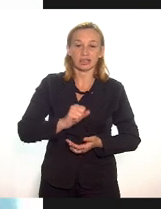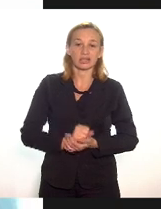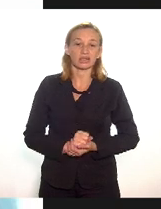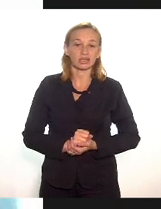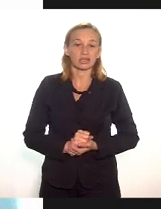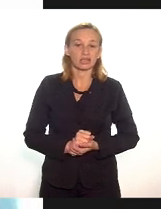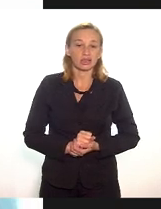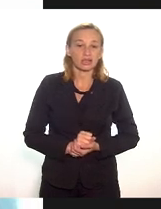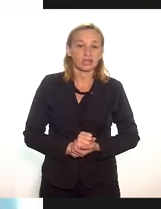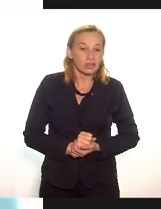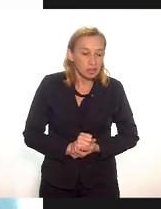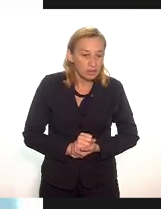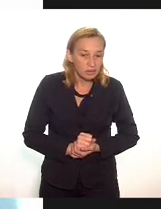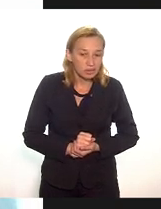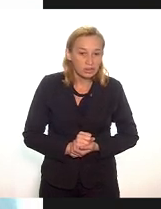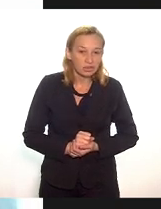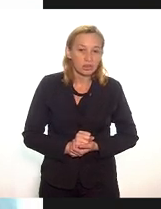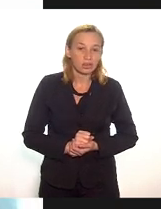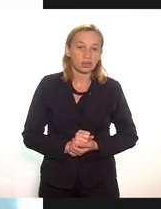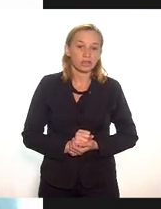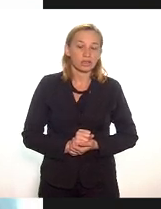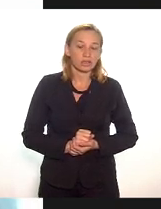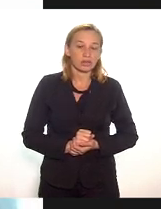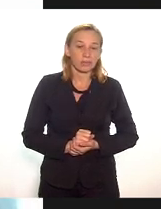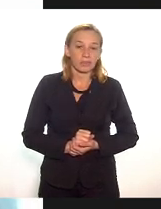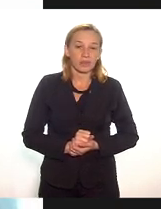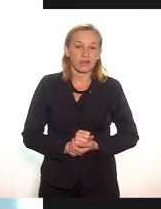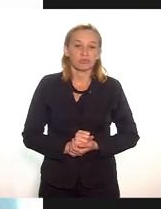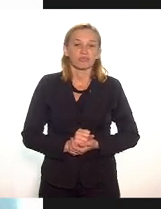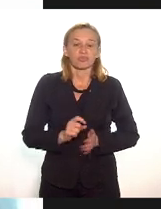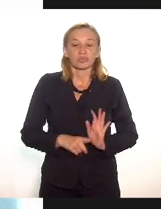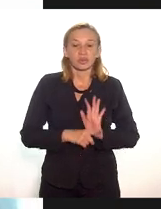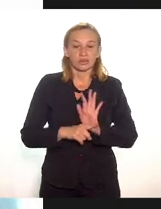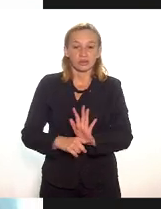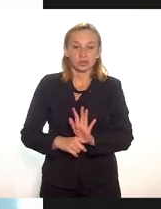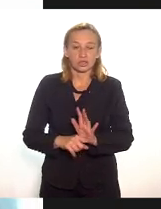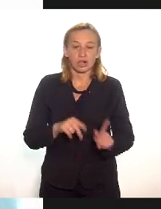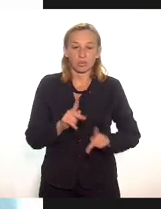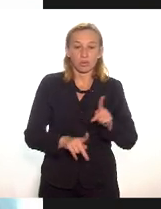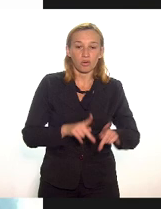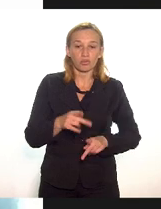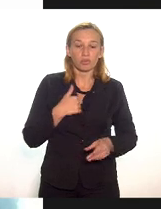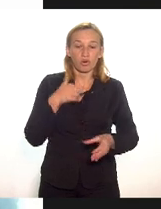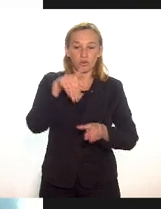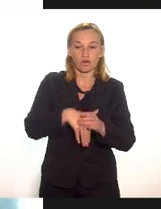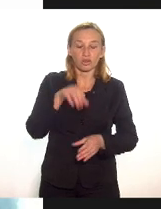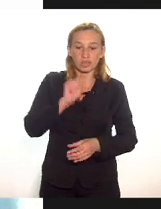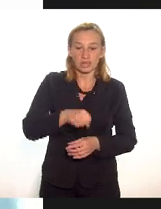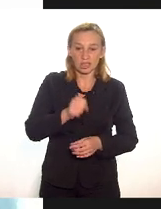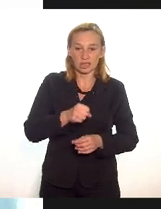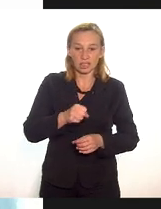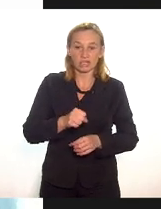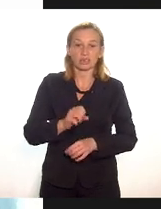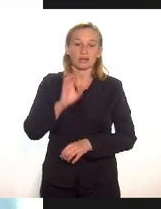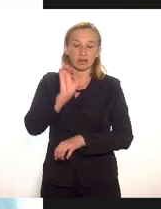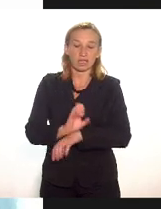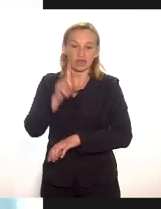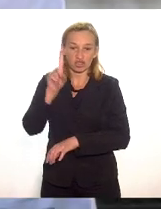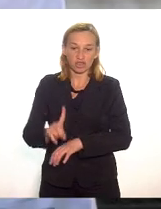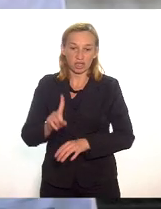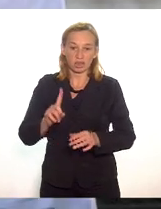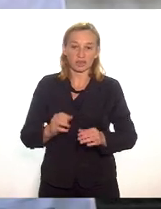SEDAI, da SEDAI que tanto lutam por essa estatal. Meu voto é sim pelo Estado do Rio de Janeiro.